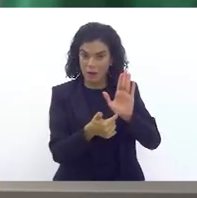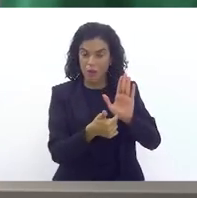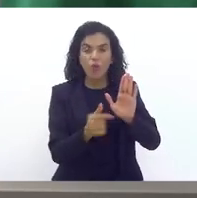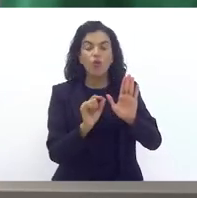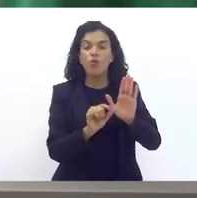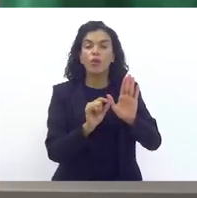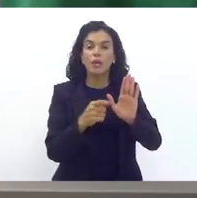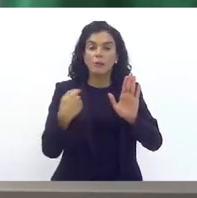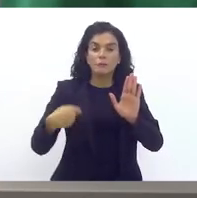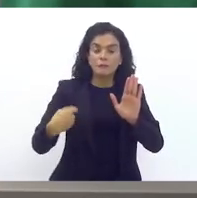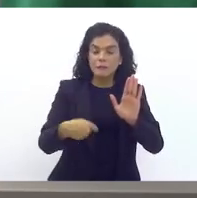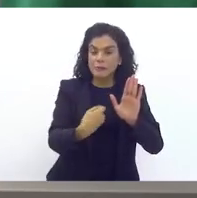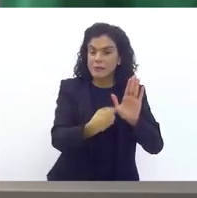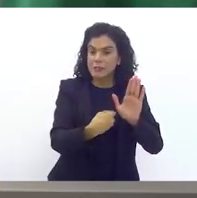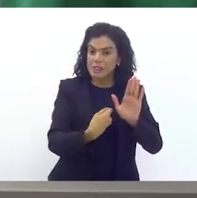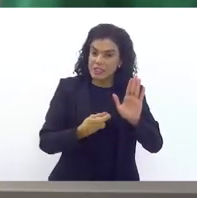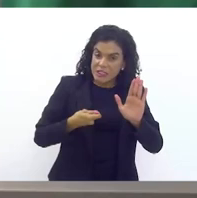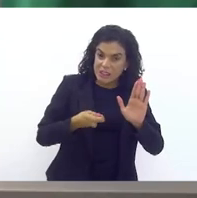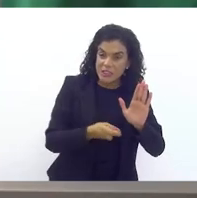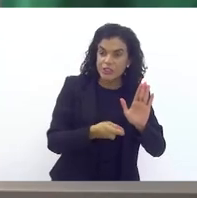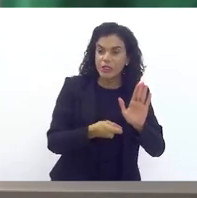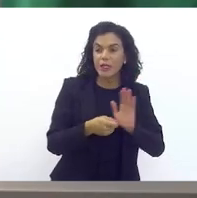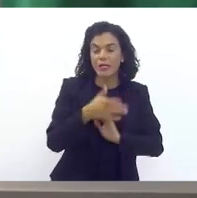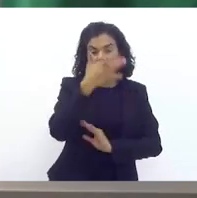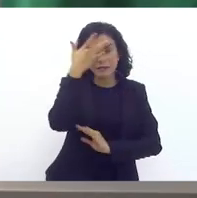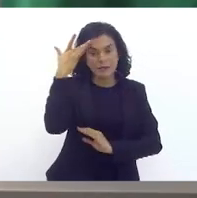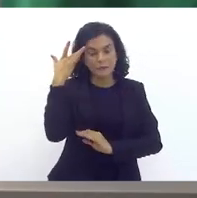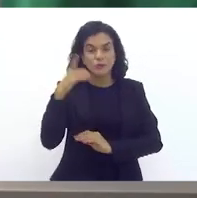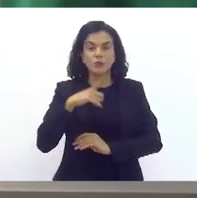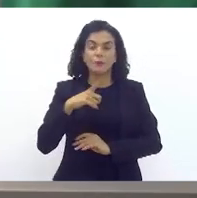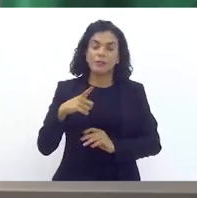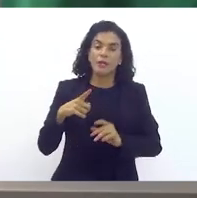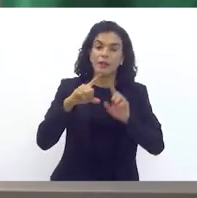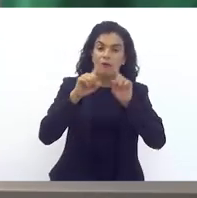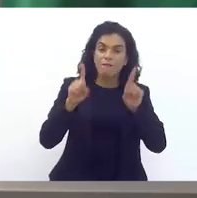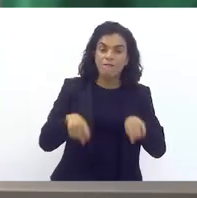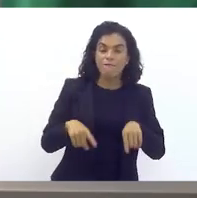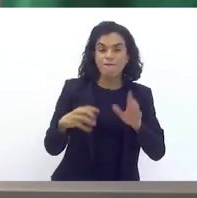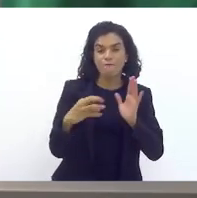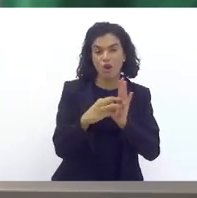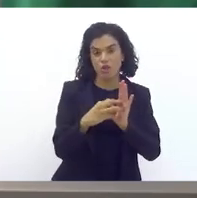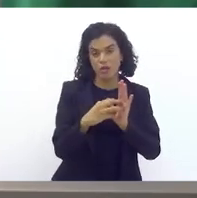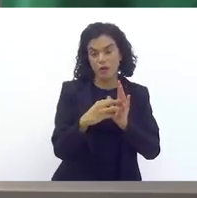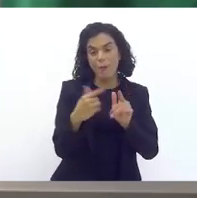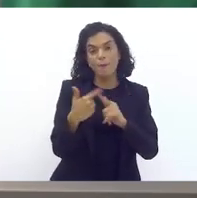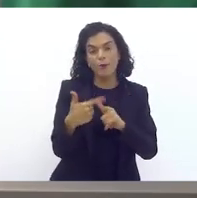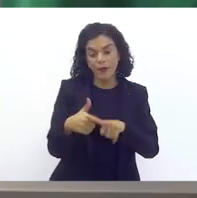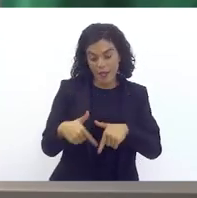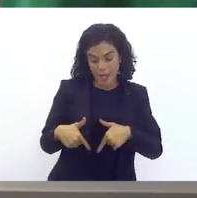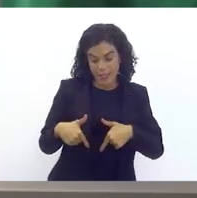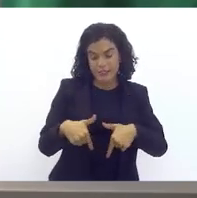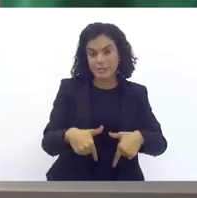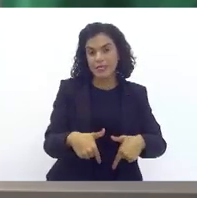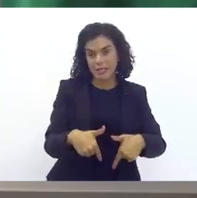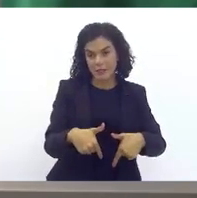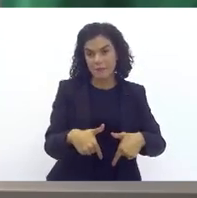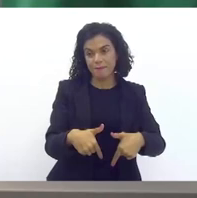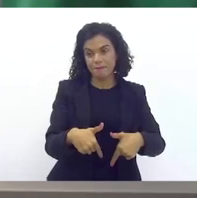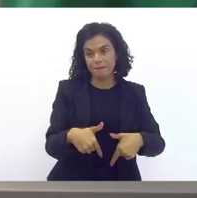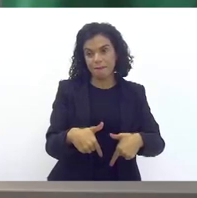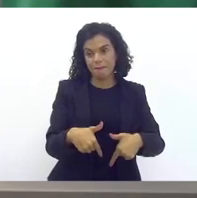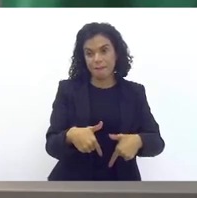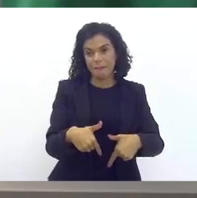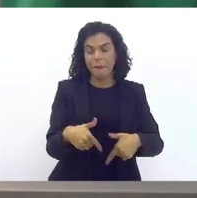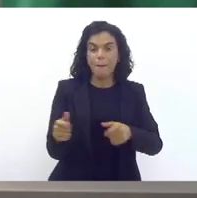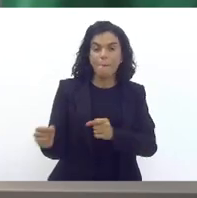que necessariamente essas pessoas sejam servidores, porque precisam exercer poder de